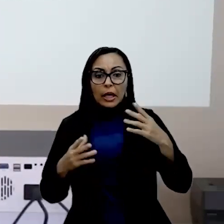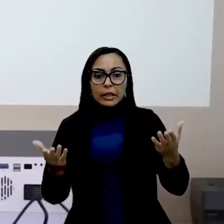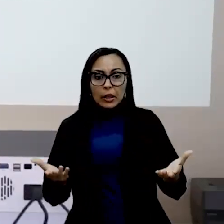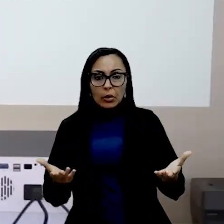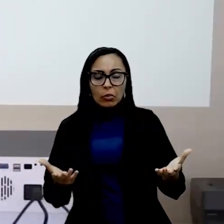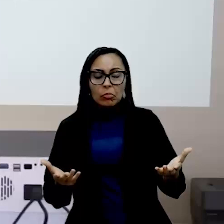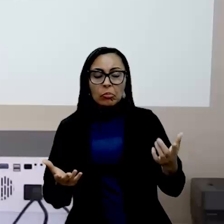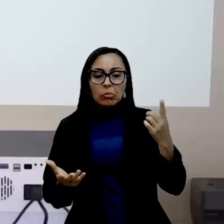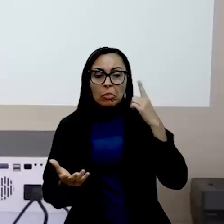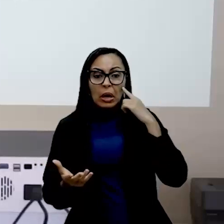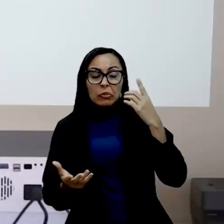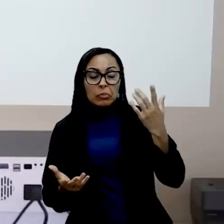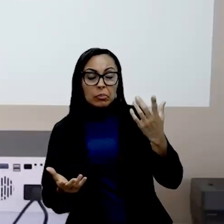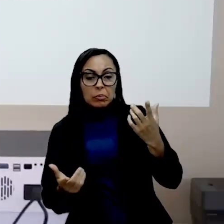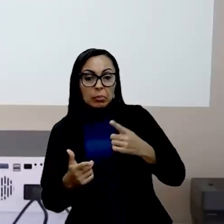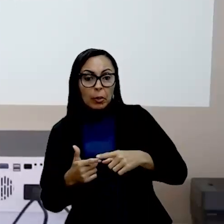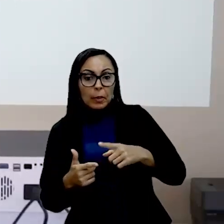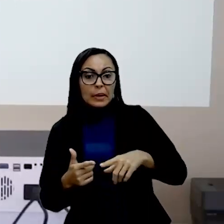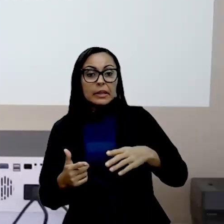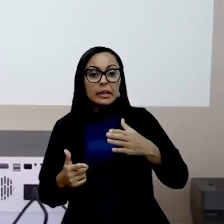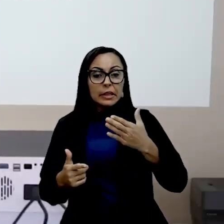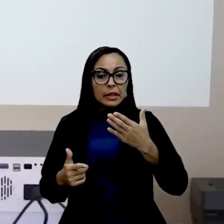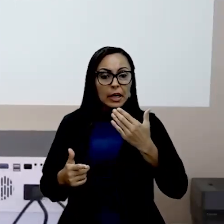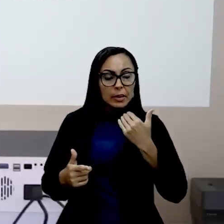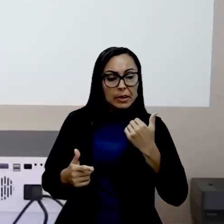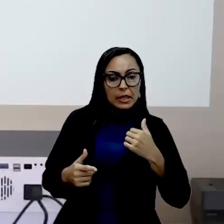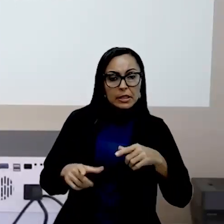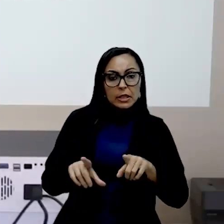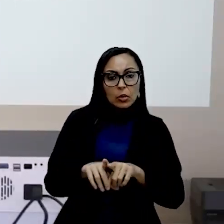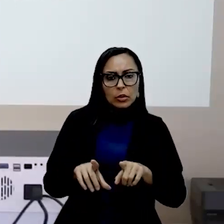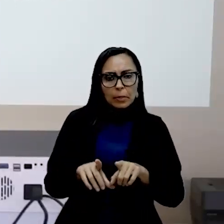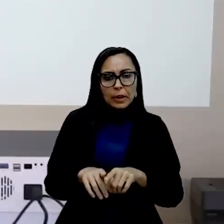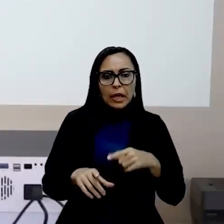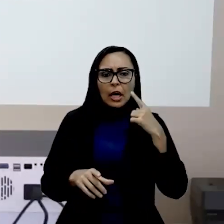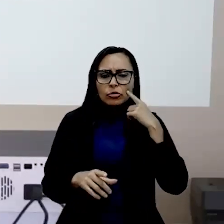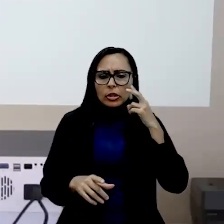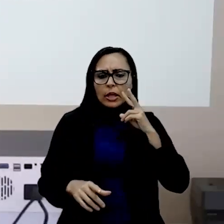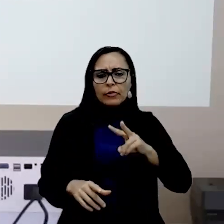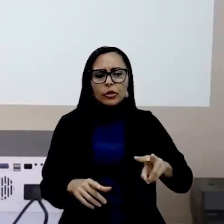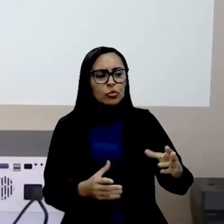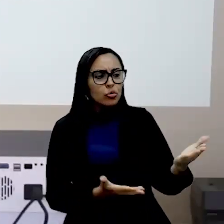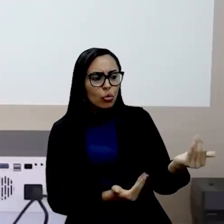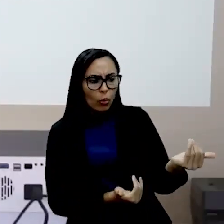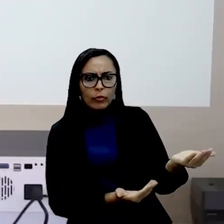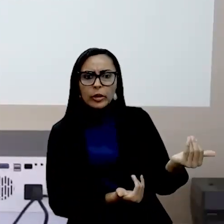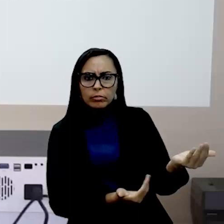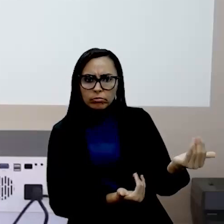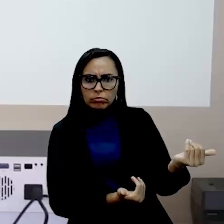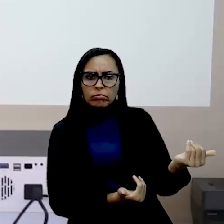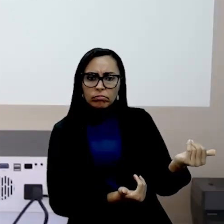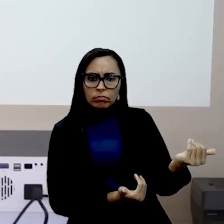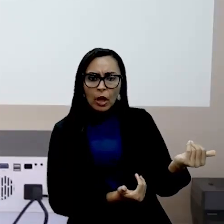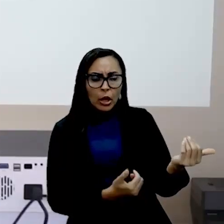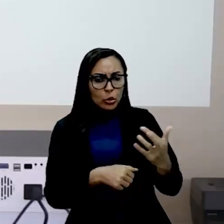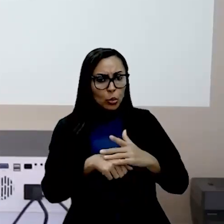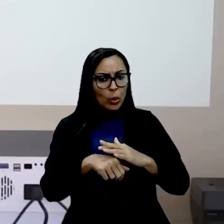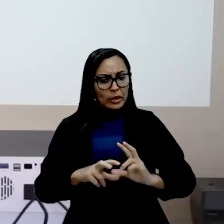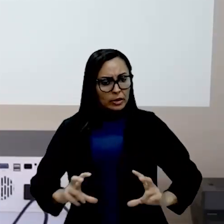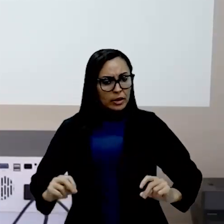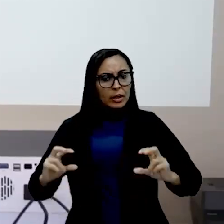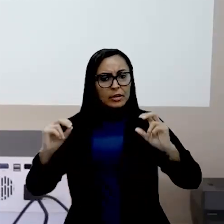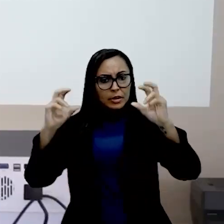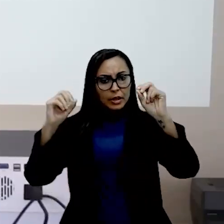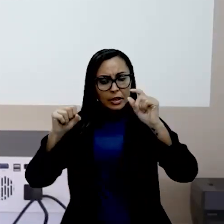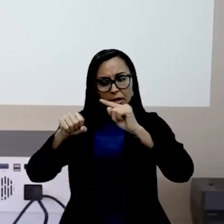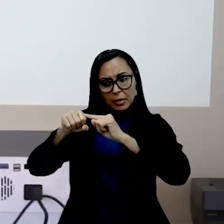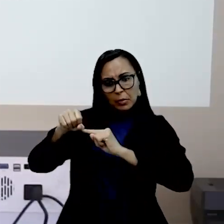poluição, não sei. Mas a gente tem visto cada vez mais jovens com tumor de próstata. Então, eu